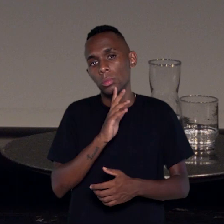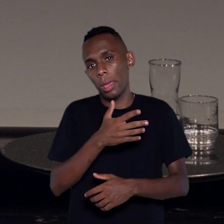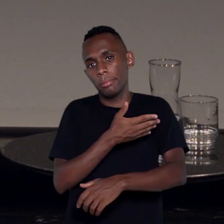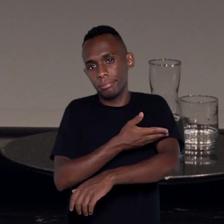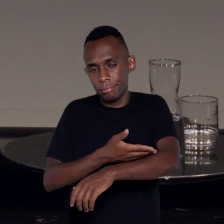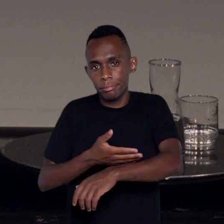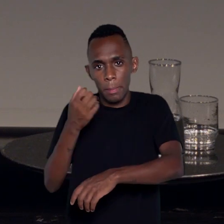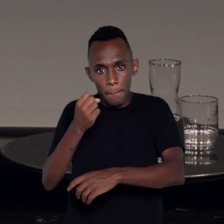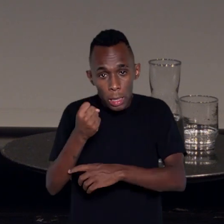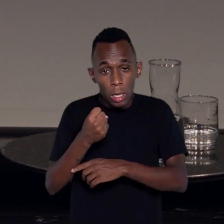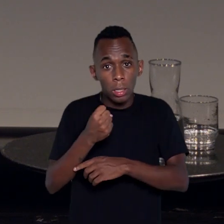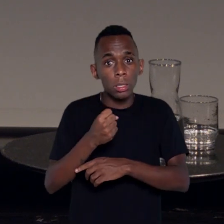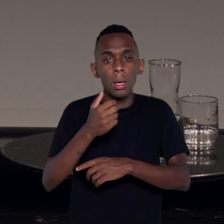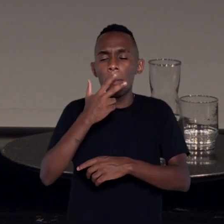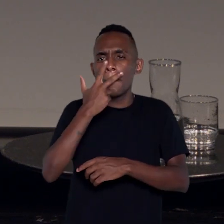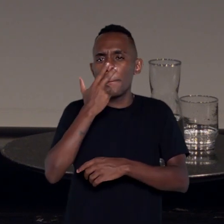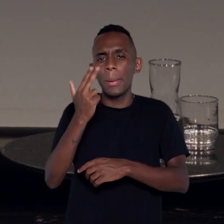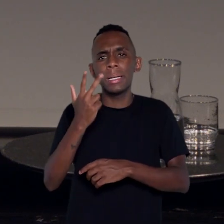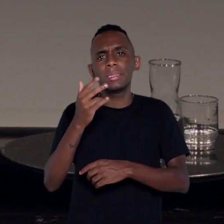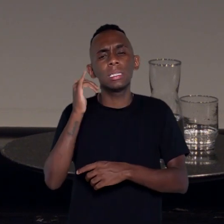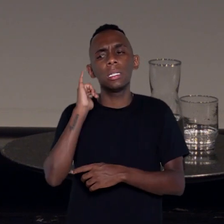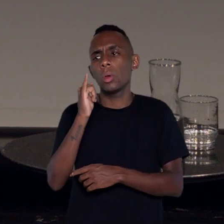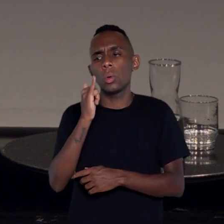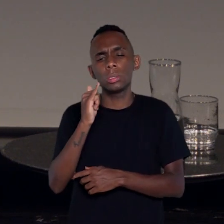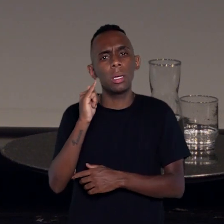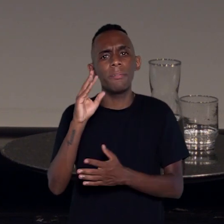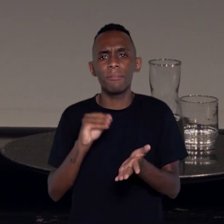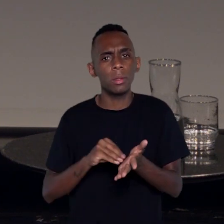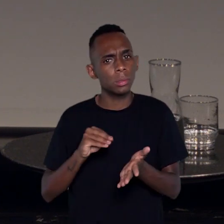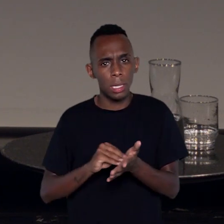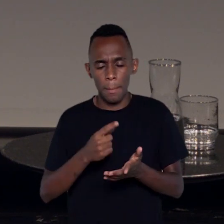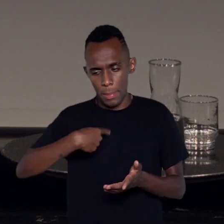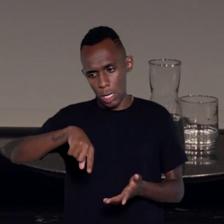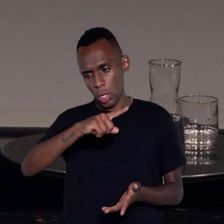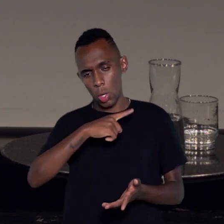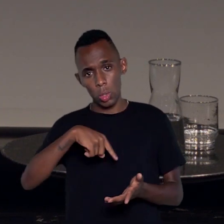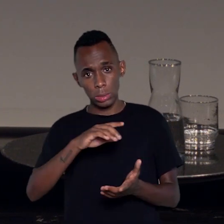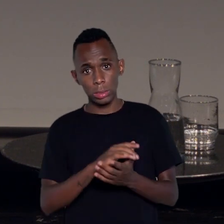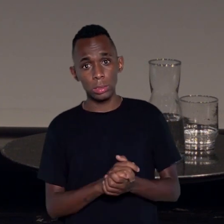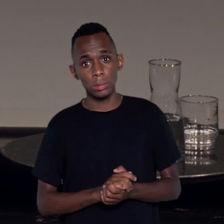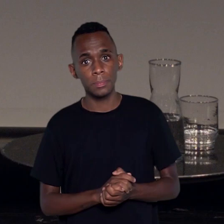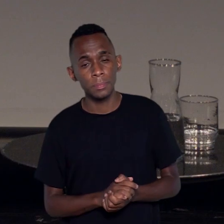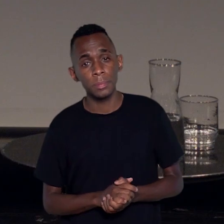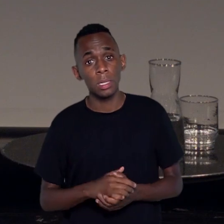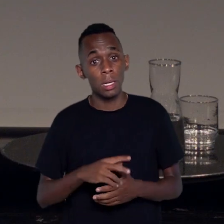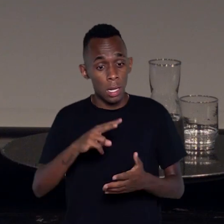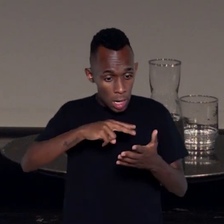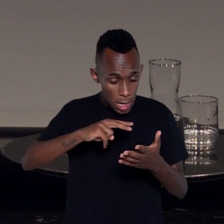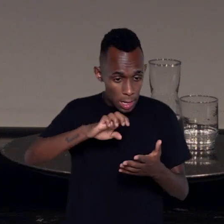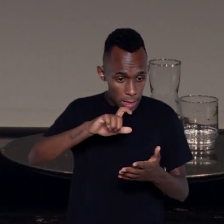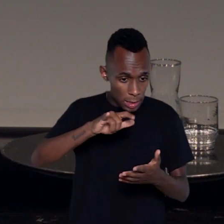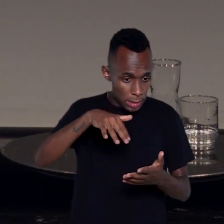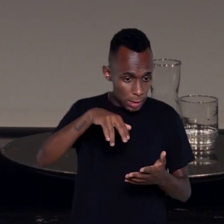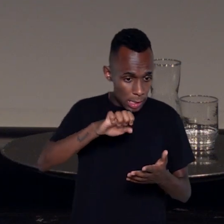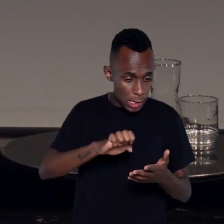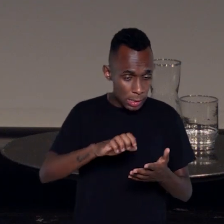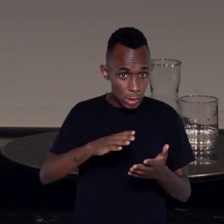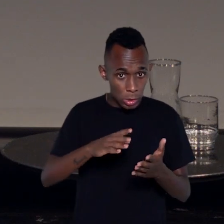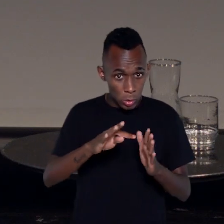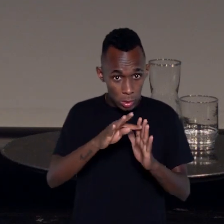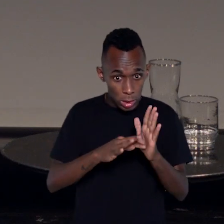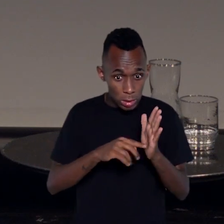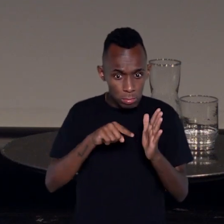branquitude, não contaram para a gente. Você lê Eliane Alves Cruz e fica siderado com